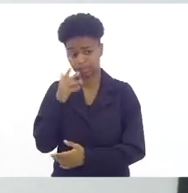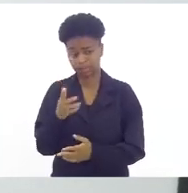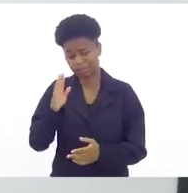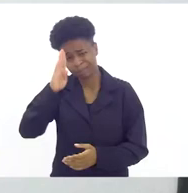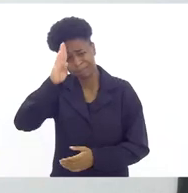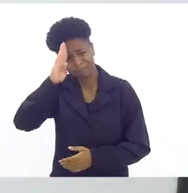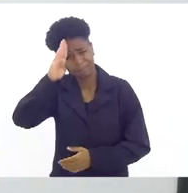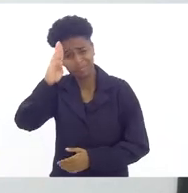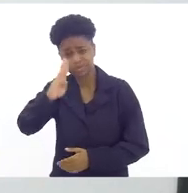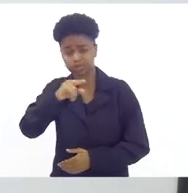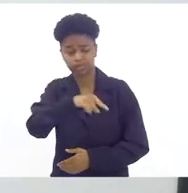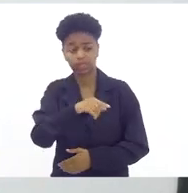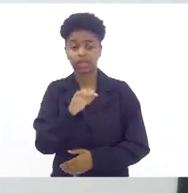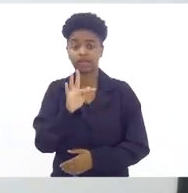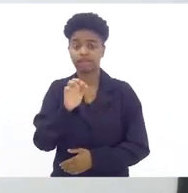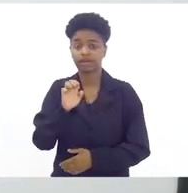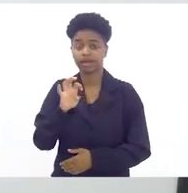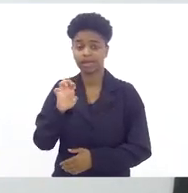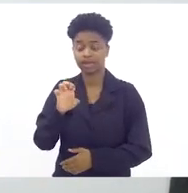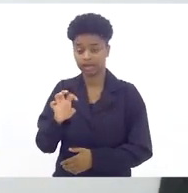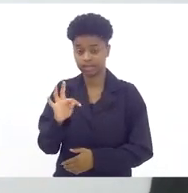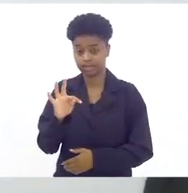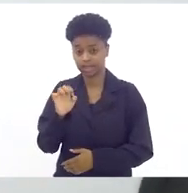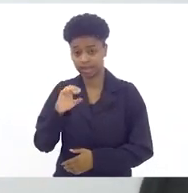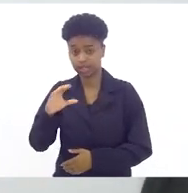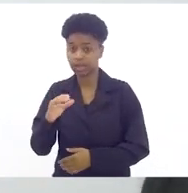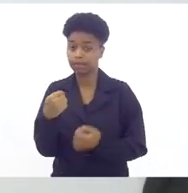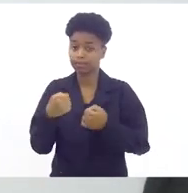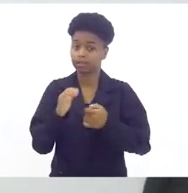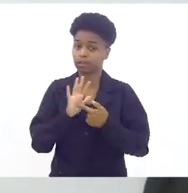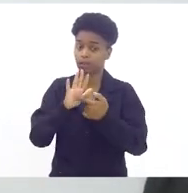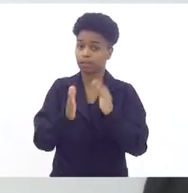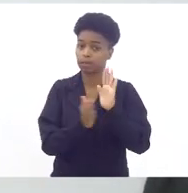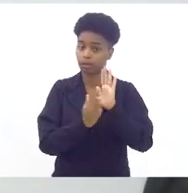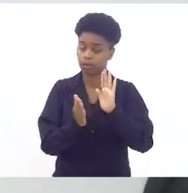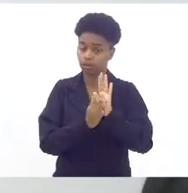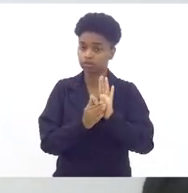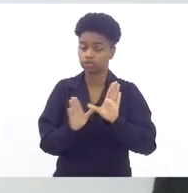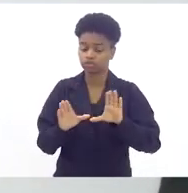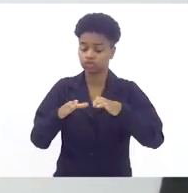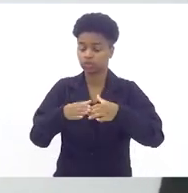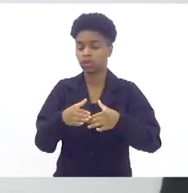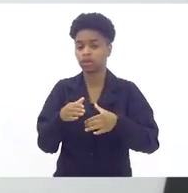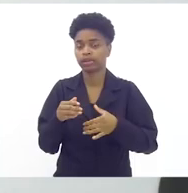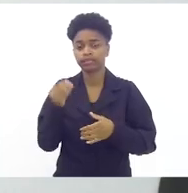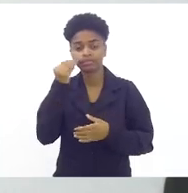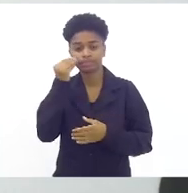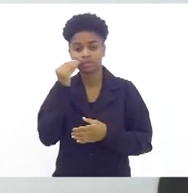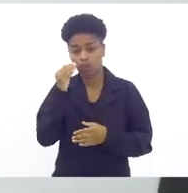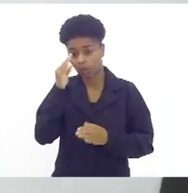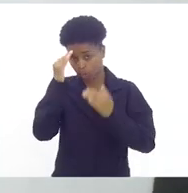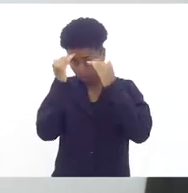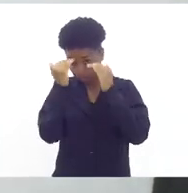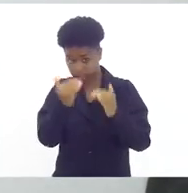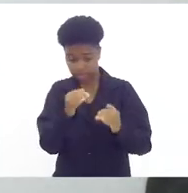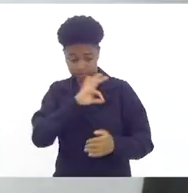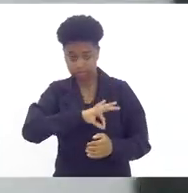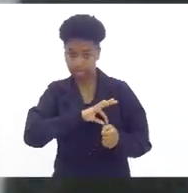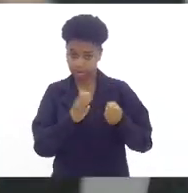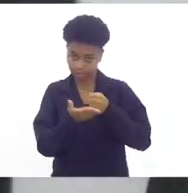apresentar uma proposta de debate com a categoria de cumprimento do piso assim como é fundamental também